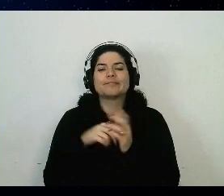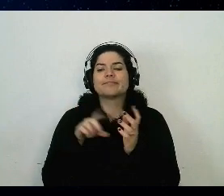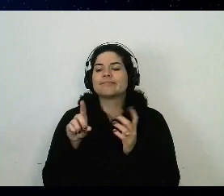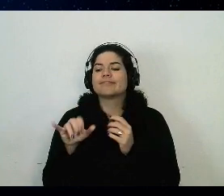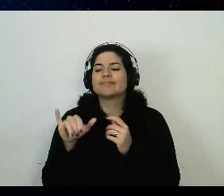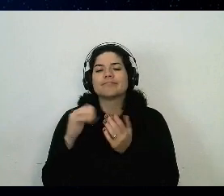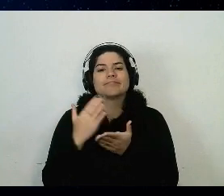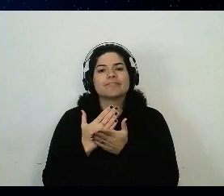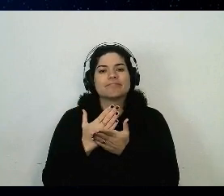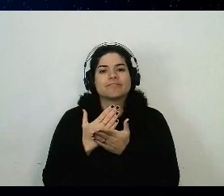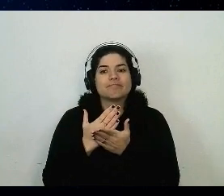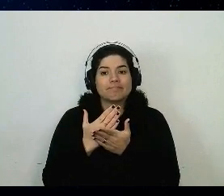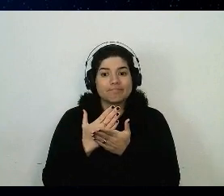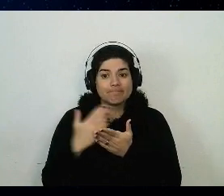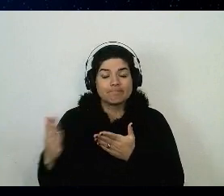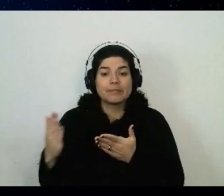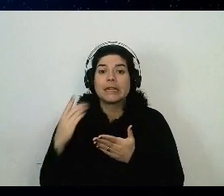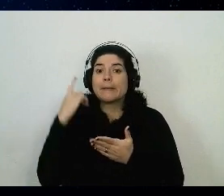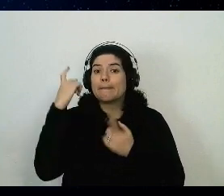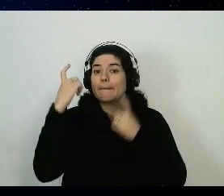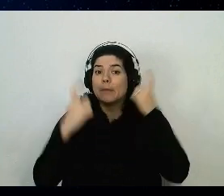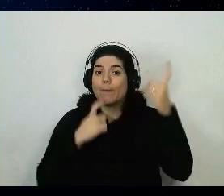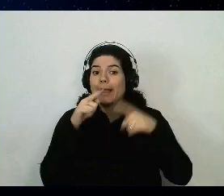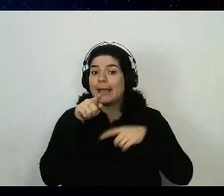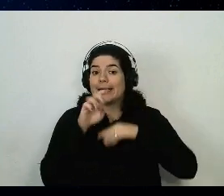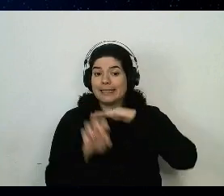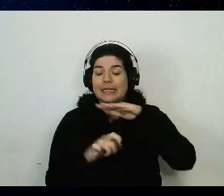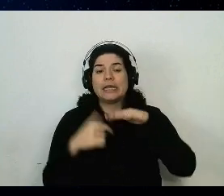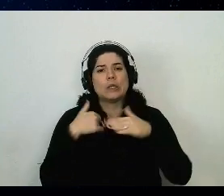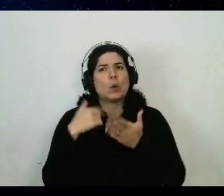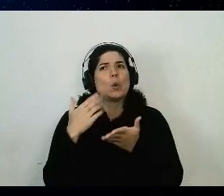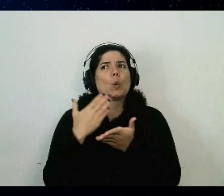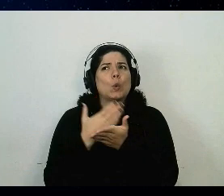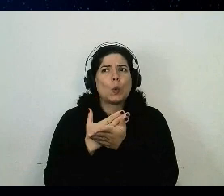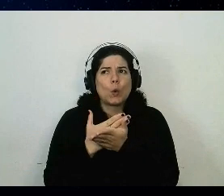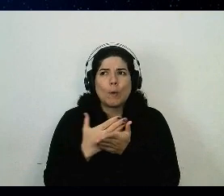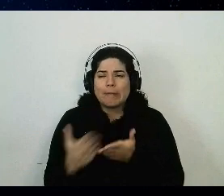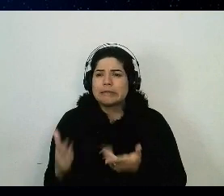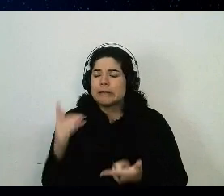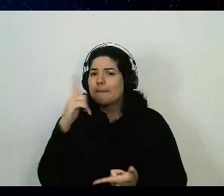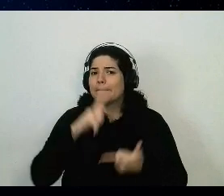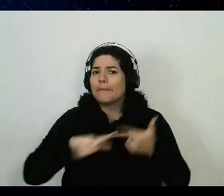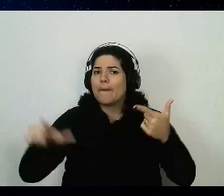justamente a se importar com o cliente na outra ponta quando eu caí num furacão em relação,